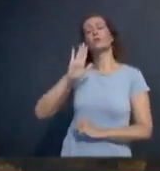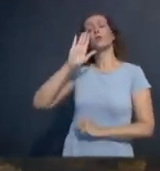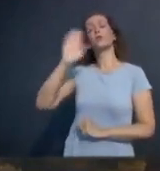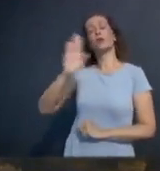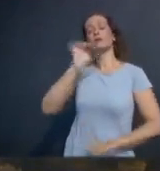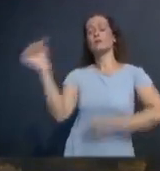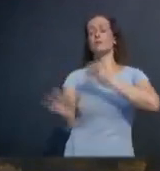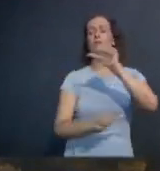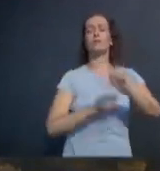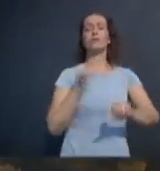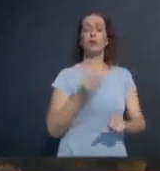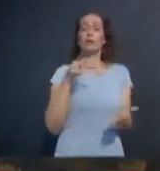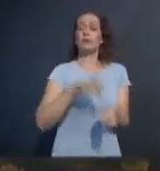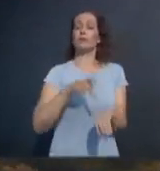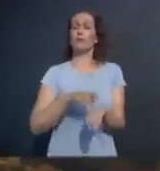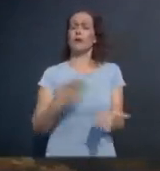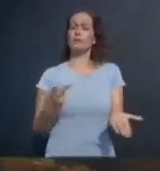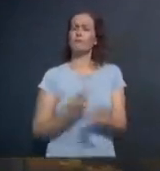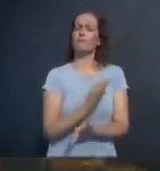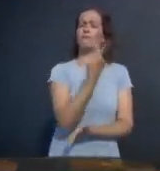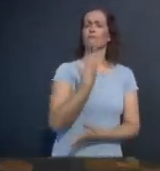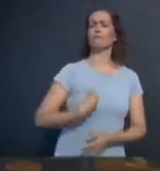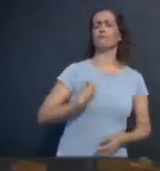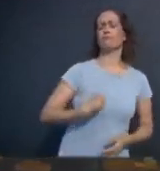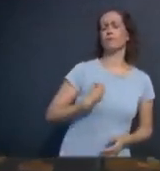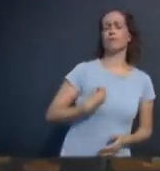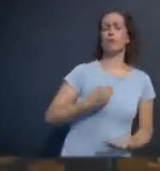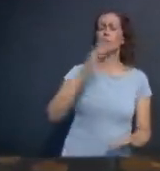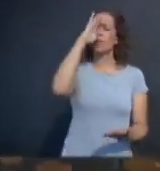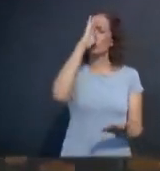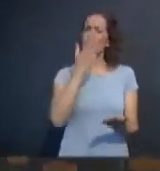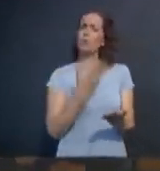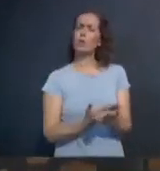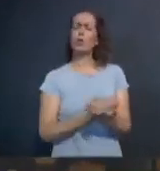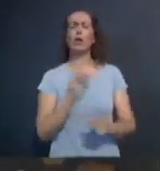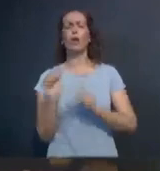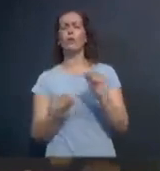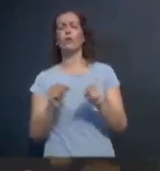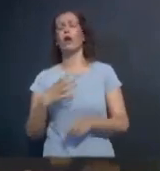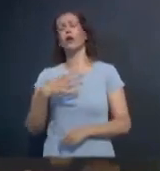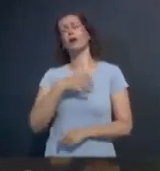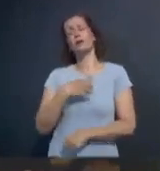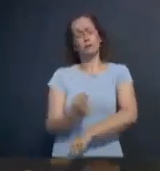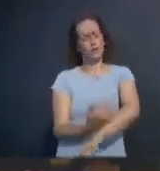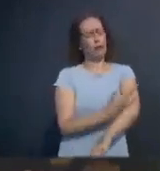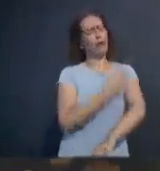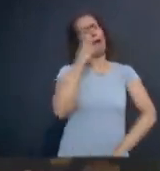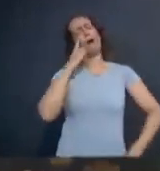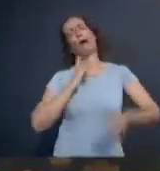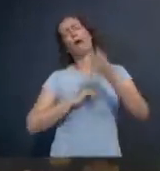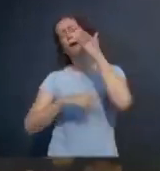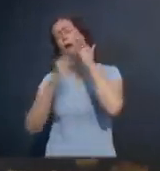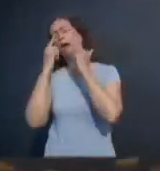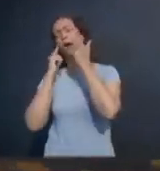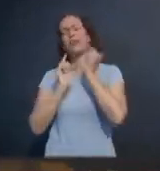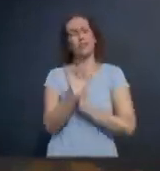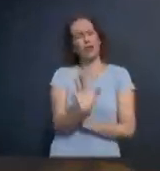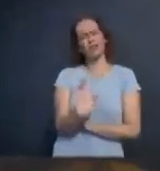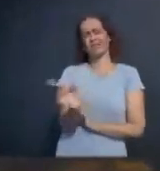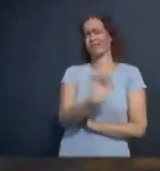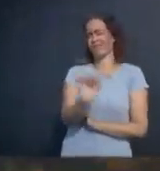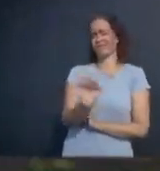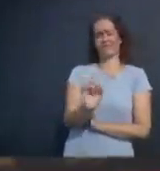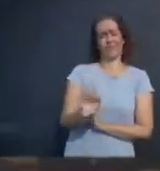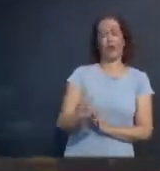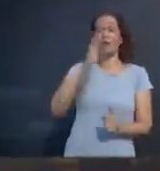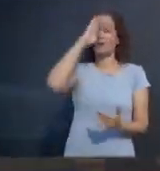vida. Esse crer não é alguma coisa assim de você só ficar arrepiado e chorar. Esse crer é você